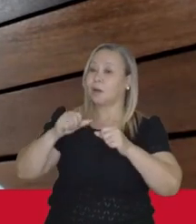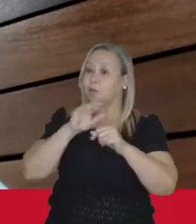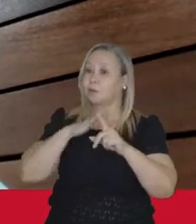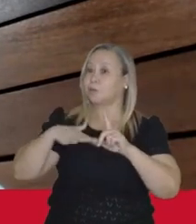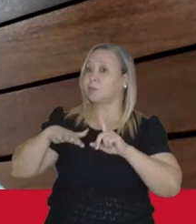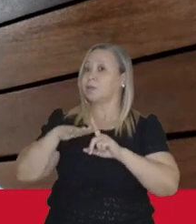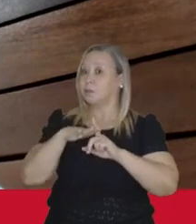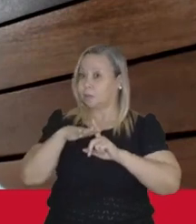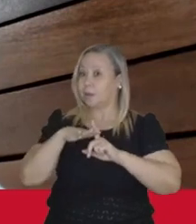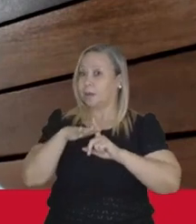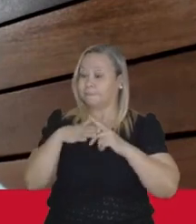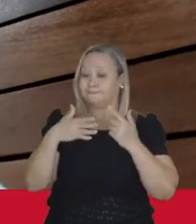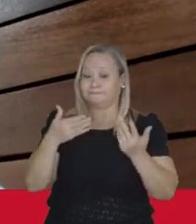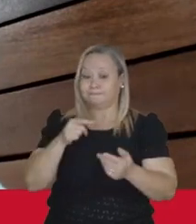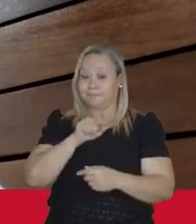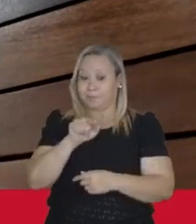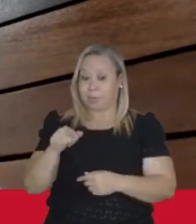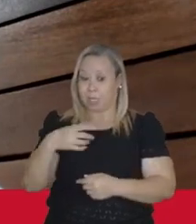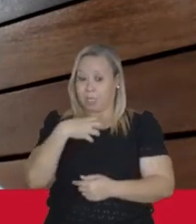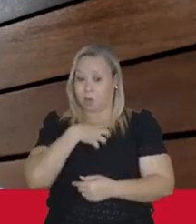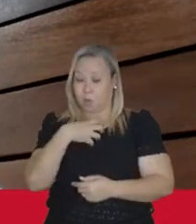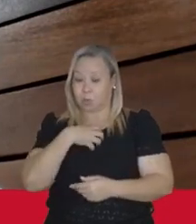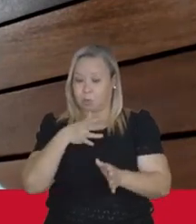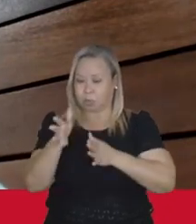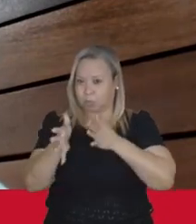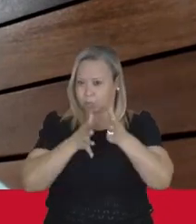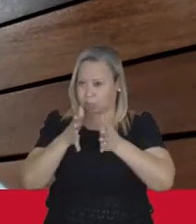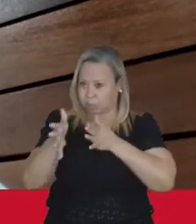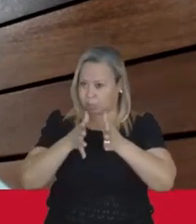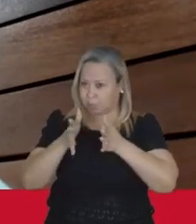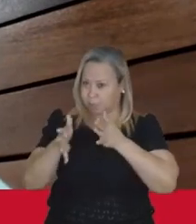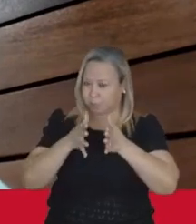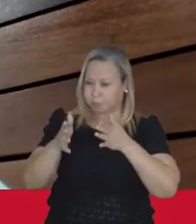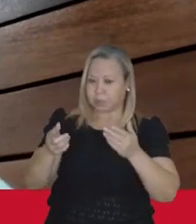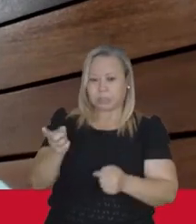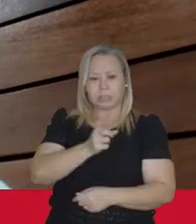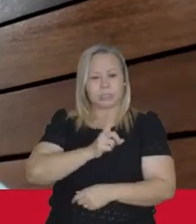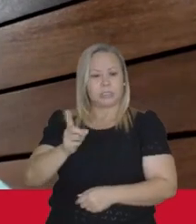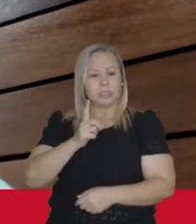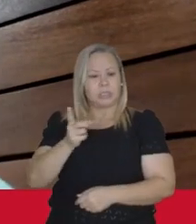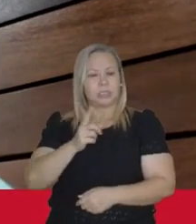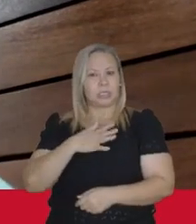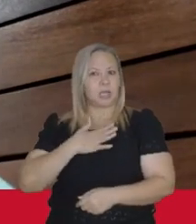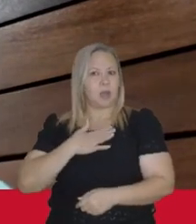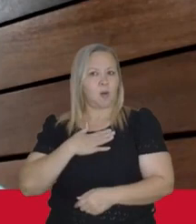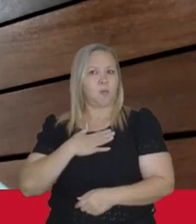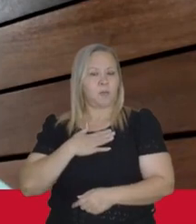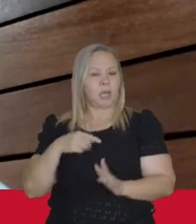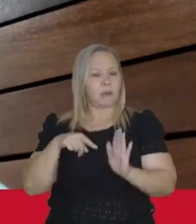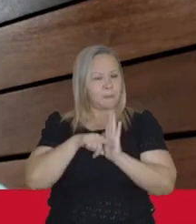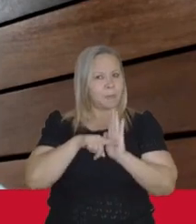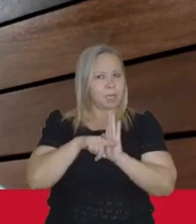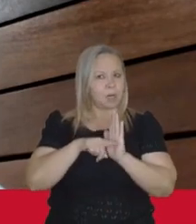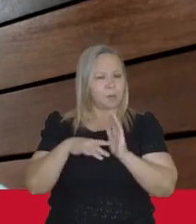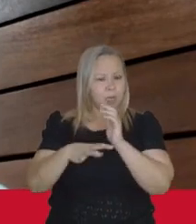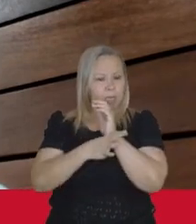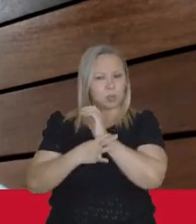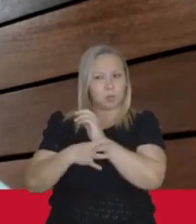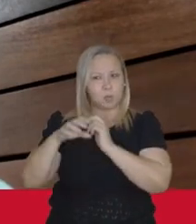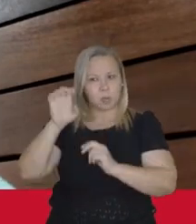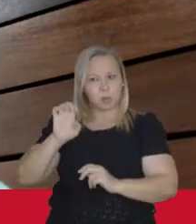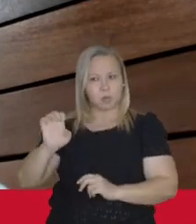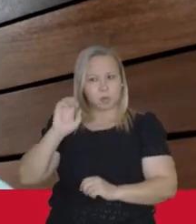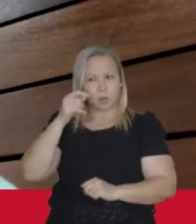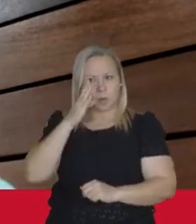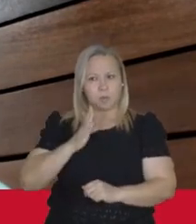sociedade, e essa condição de acessibilidade não me é garantida pelo Estado